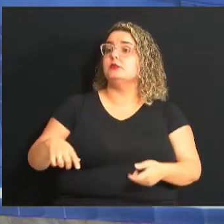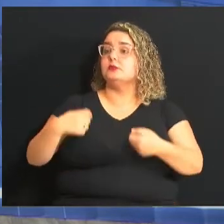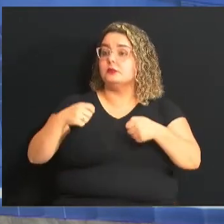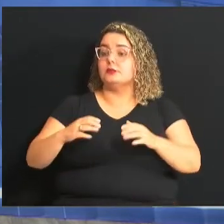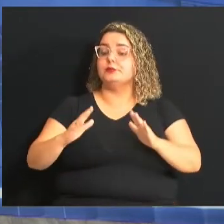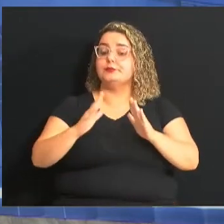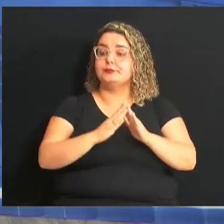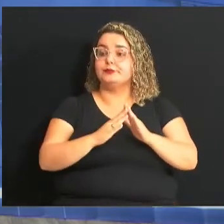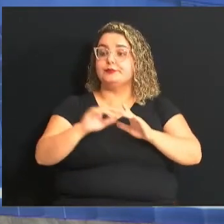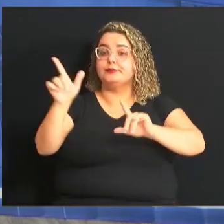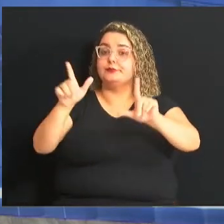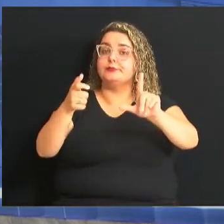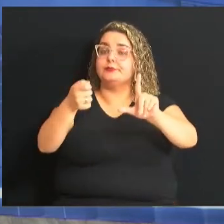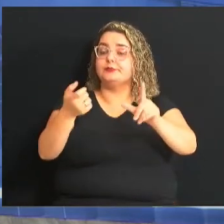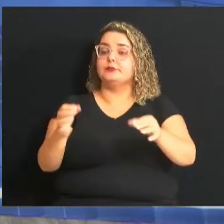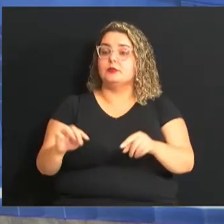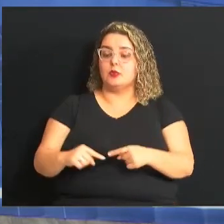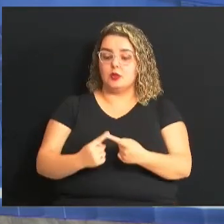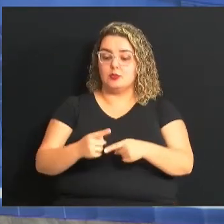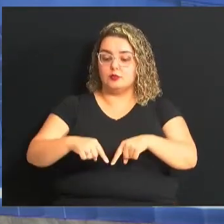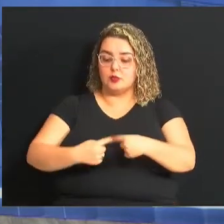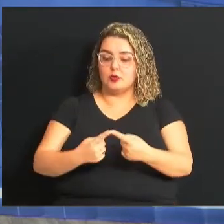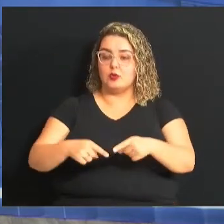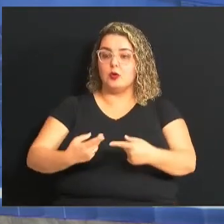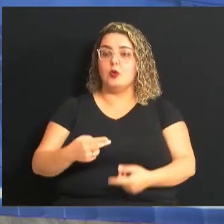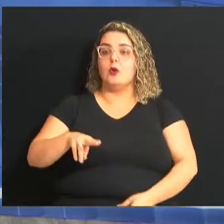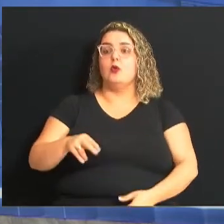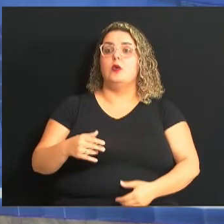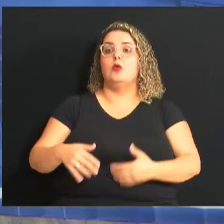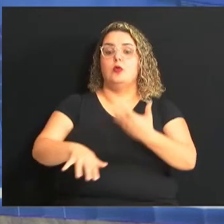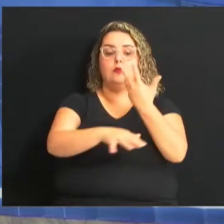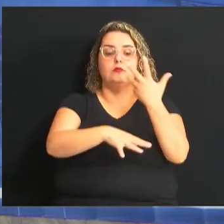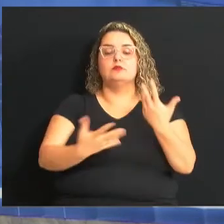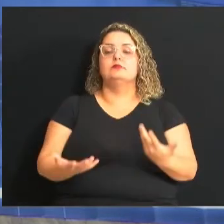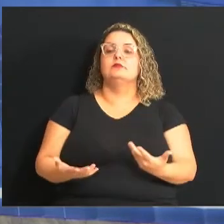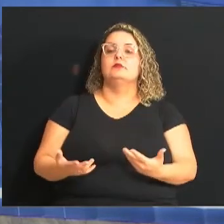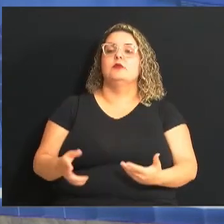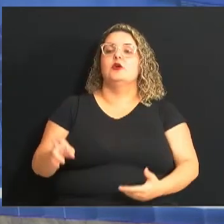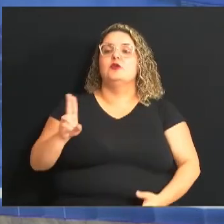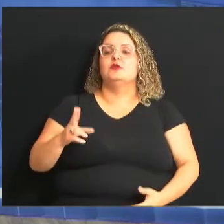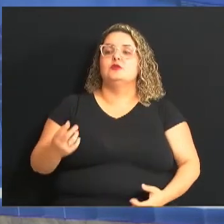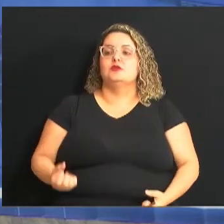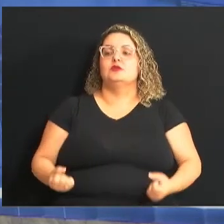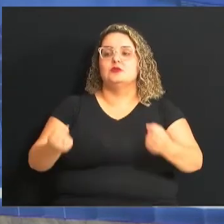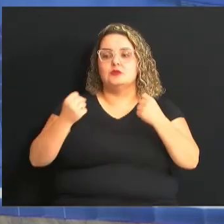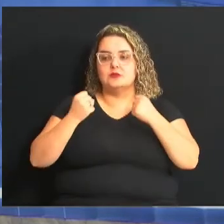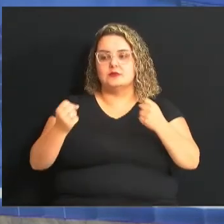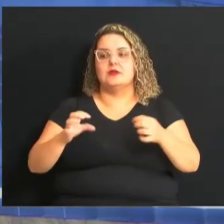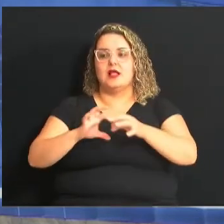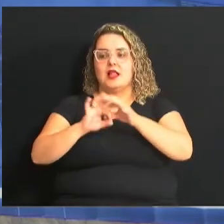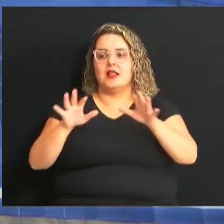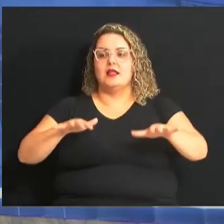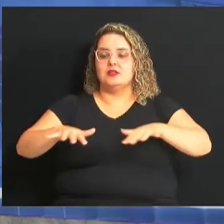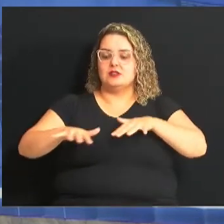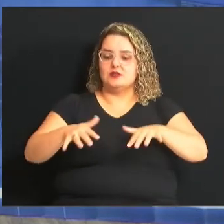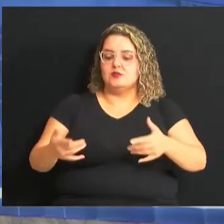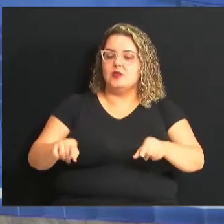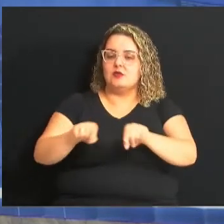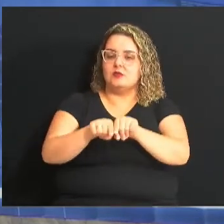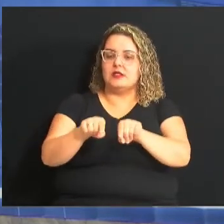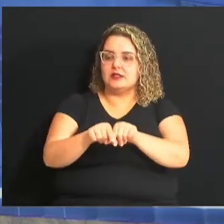vendo televisão, fazer crochê, ou não? Tem que ir para a pracinha, usar aquelas academias ao ar livre, se movimentar